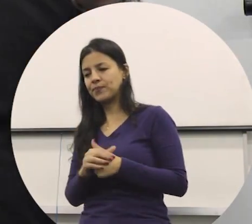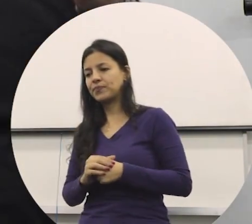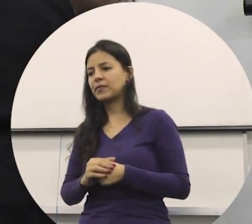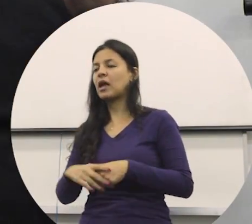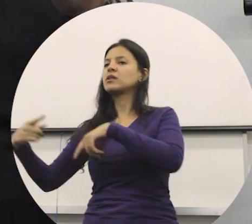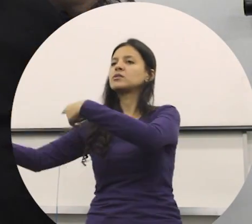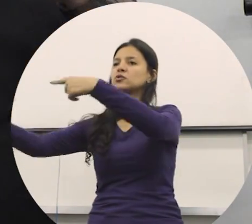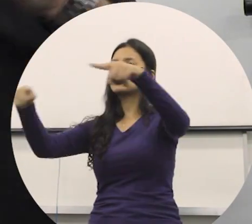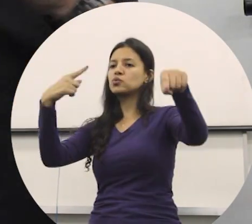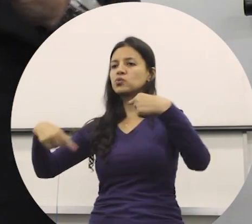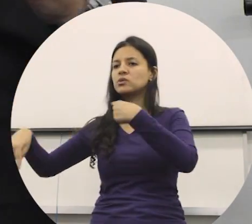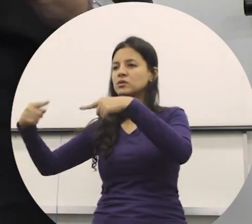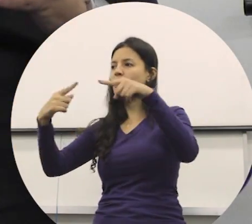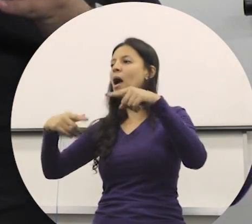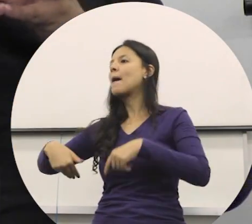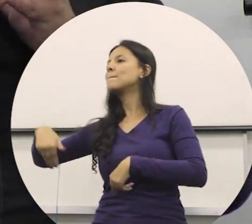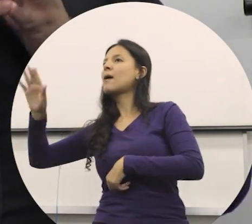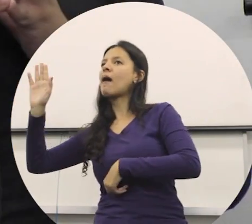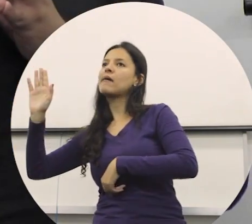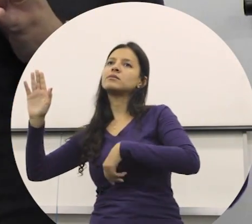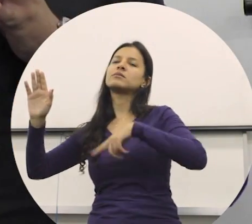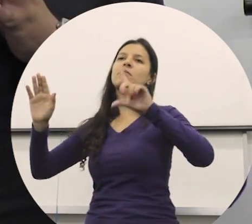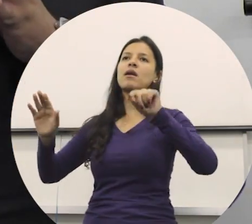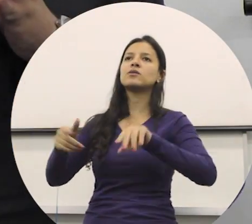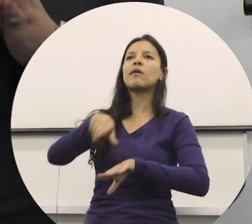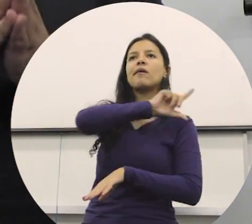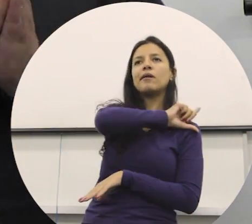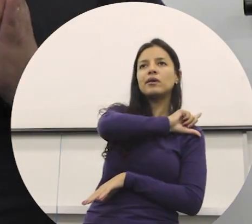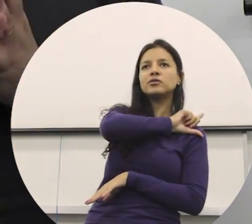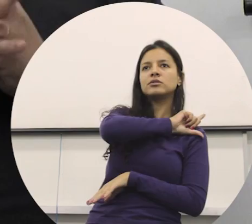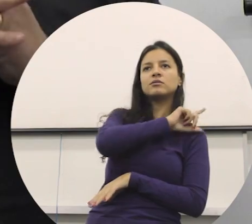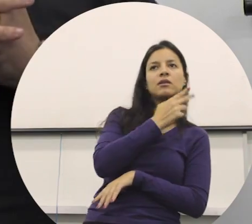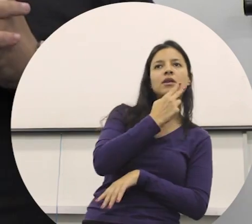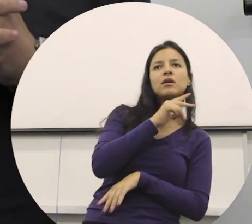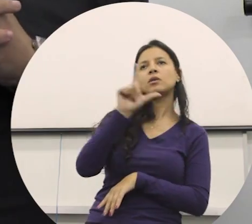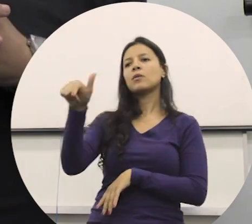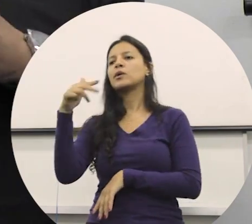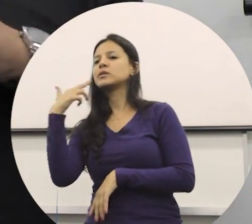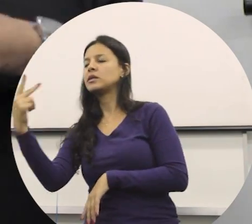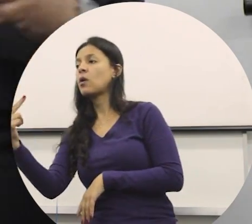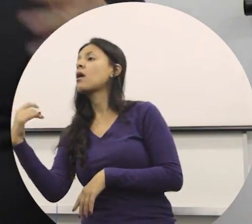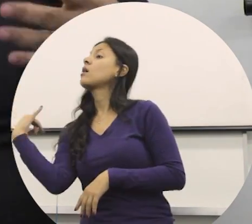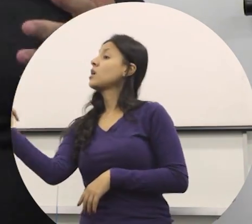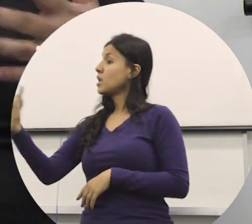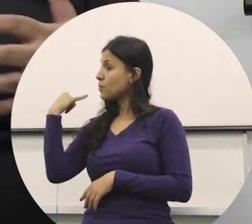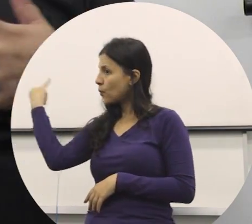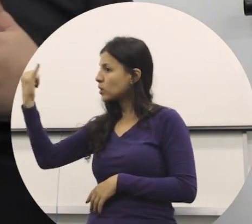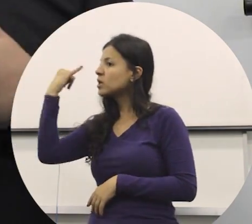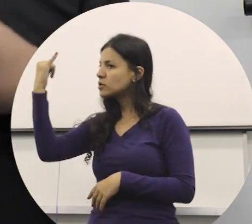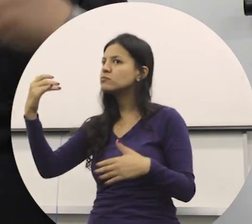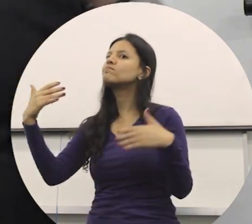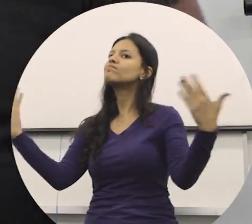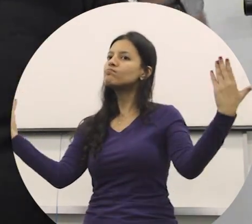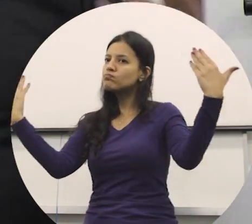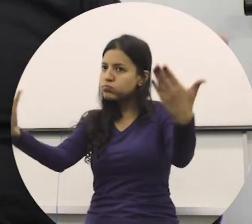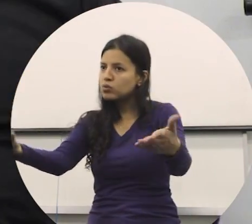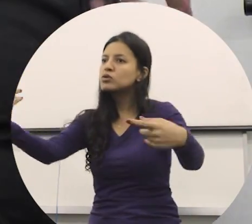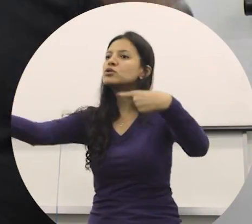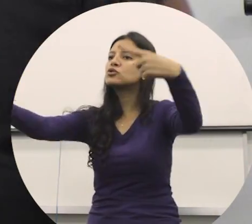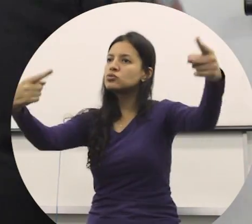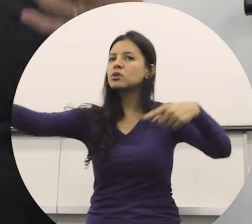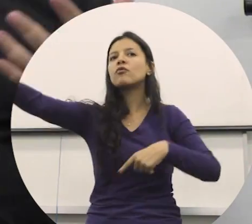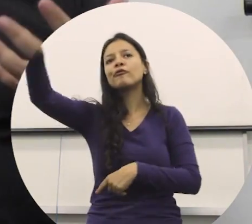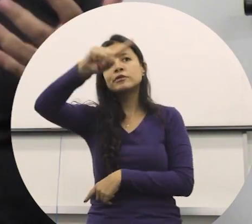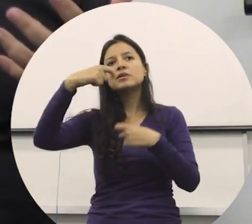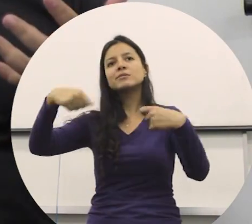essa discussão de o que precisa vir antes é muito importante da gente colocar na mesa. E vocês precisam trazer